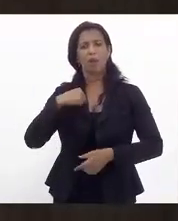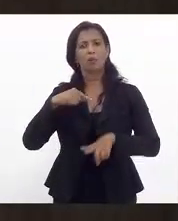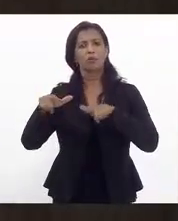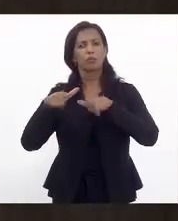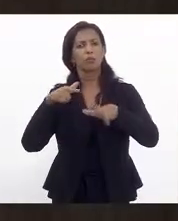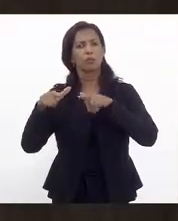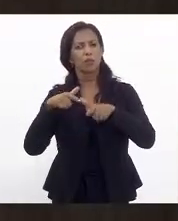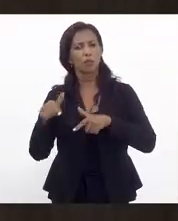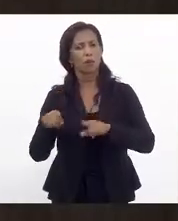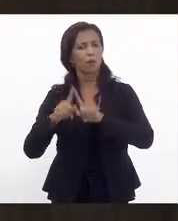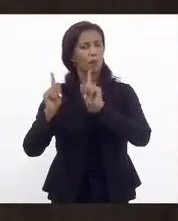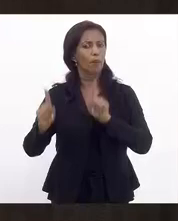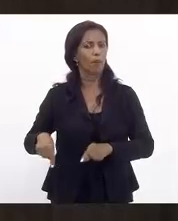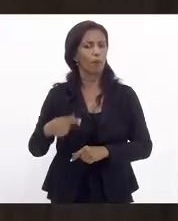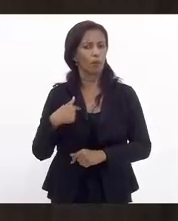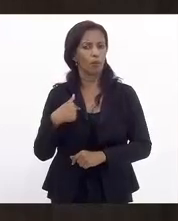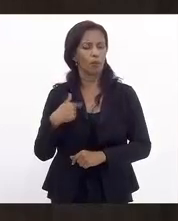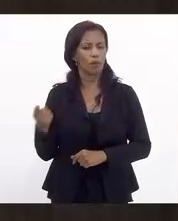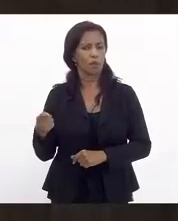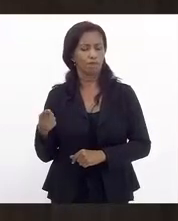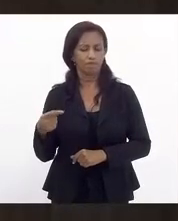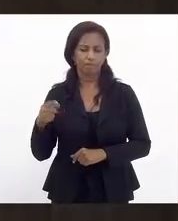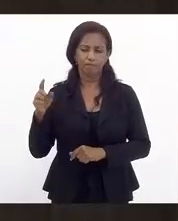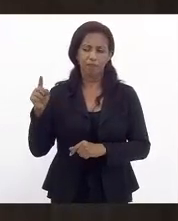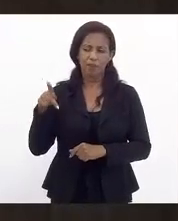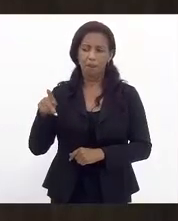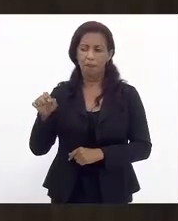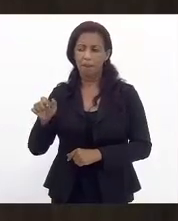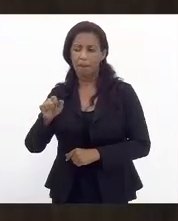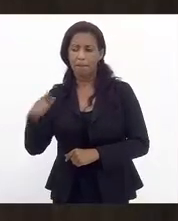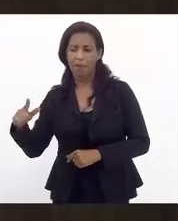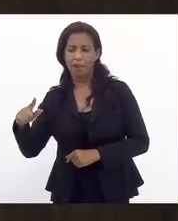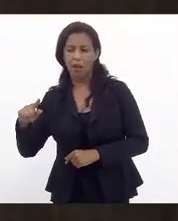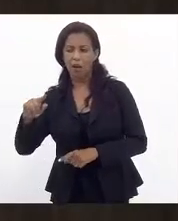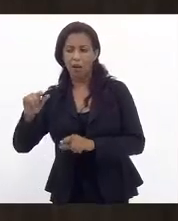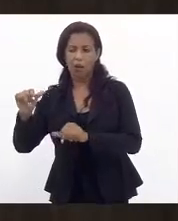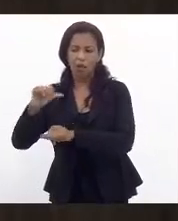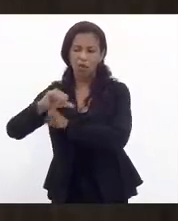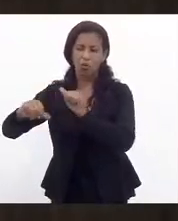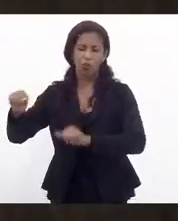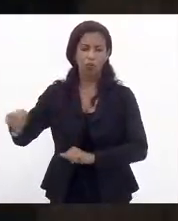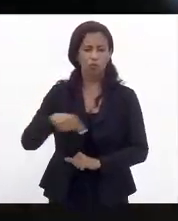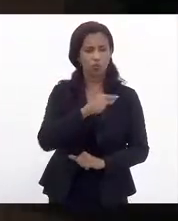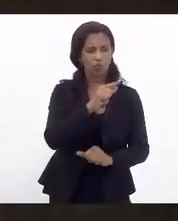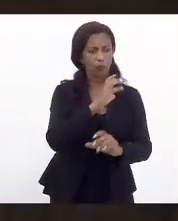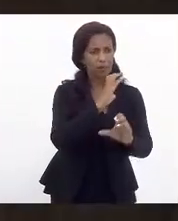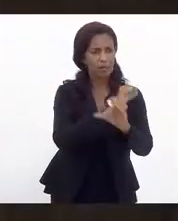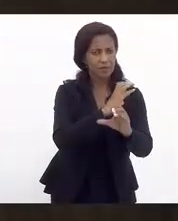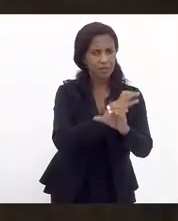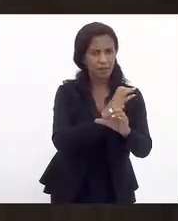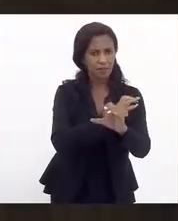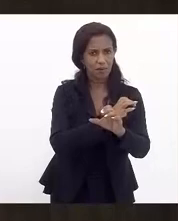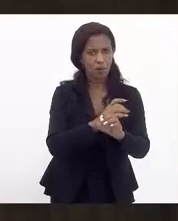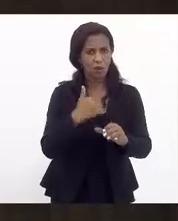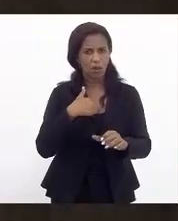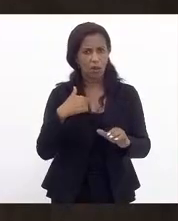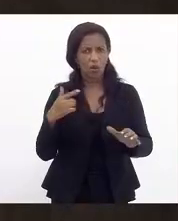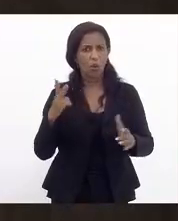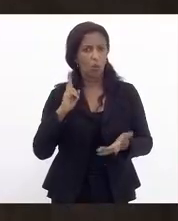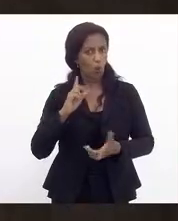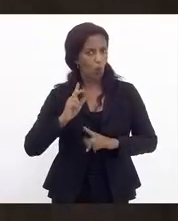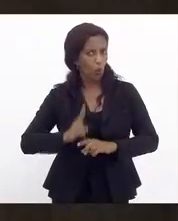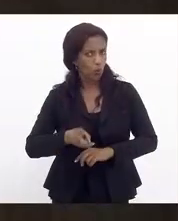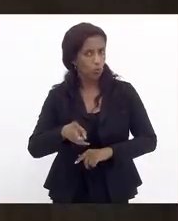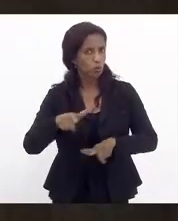público é saio da polícia penal e vou para a polícia civil eu mantenho o meu vínculo com o estado